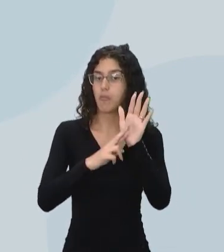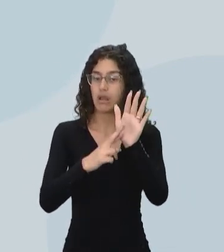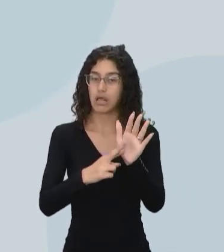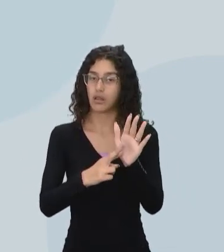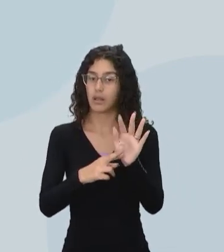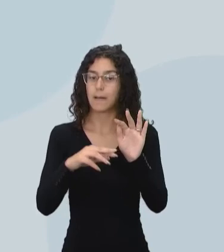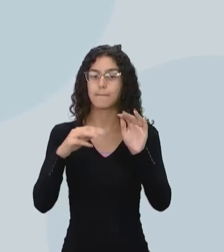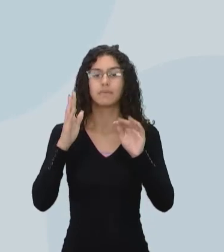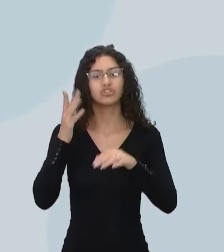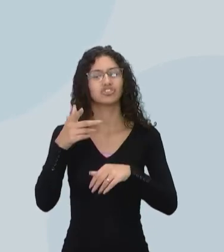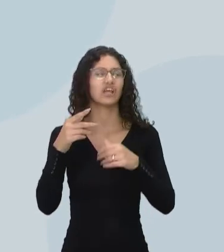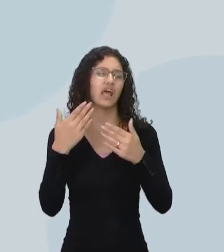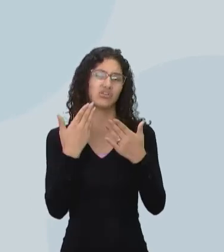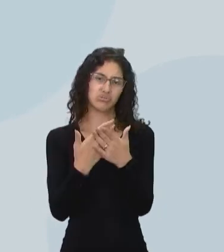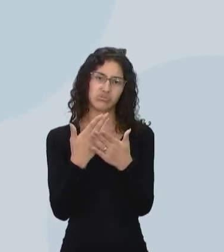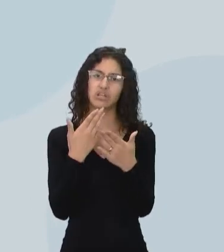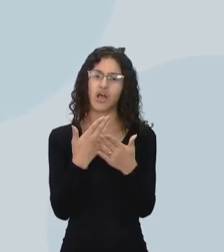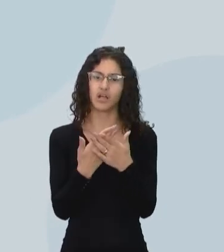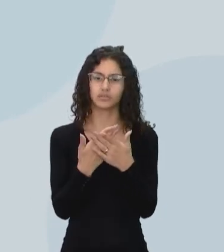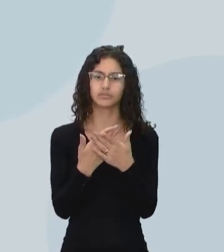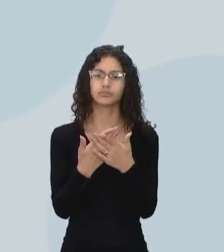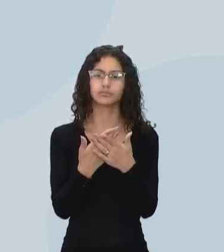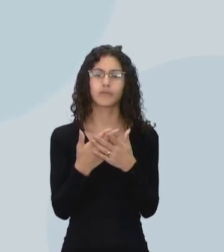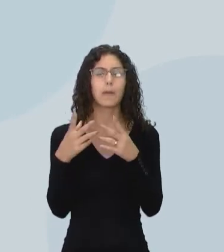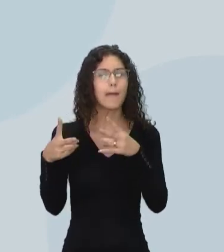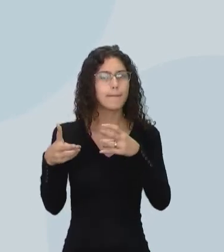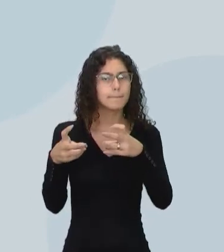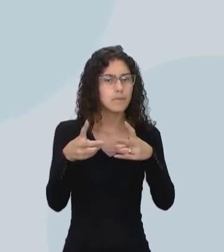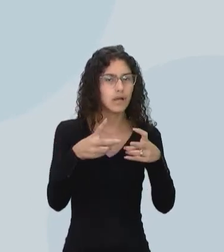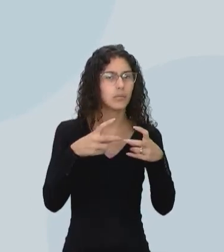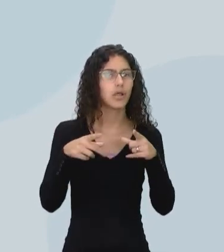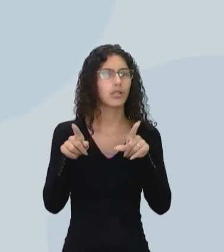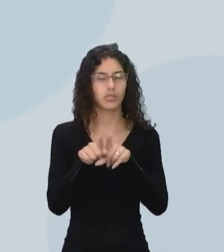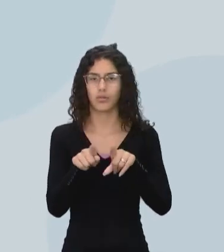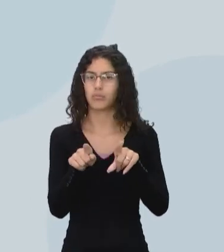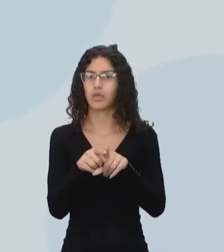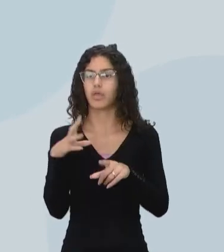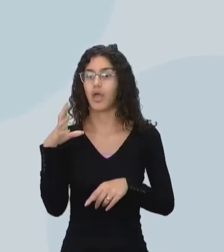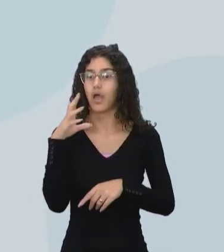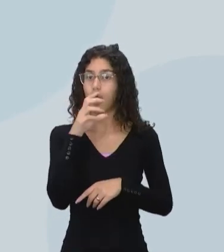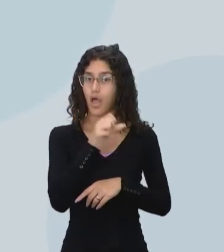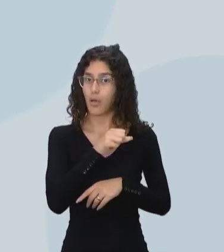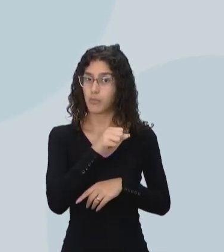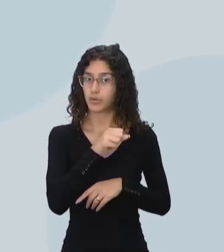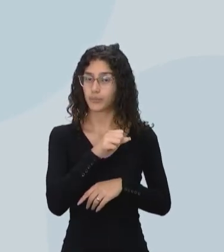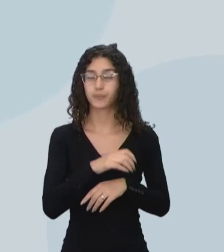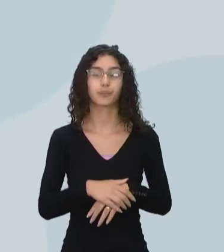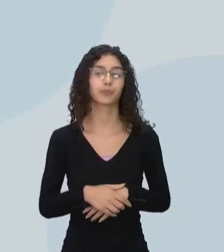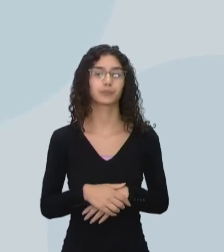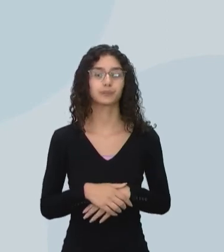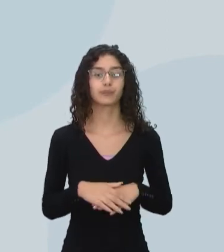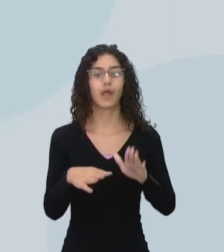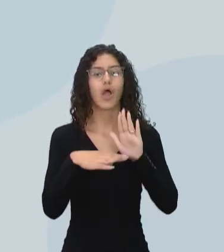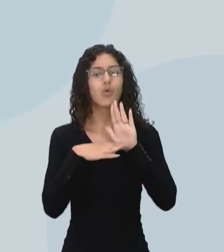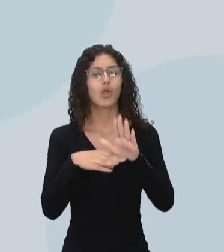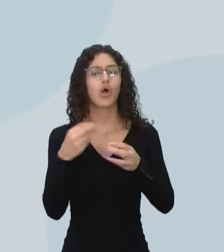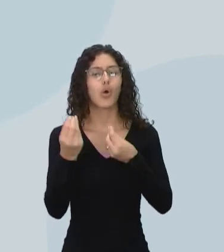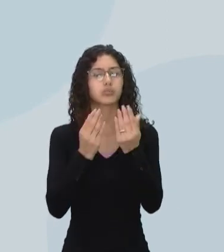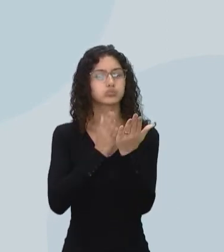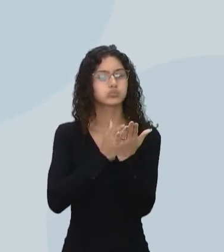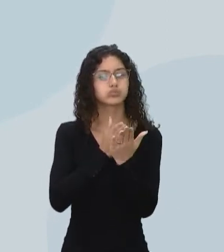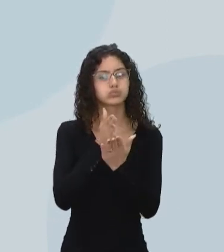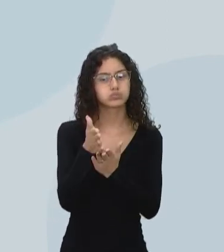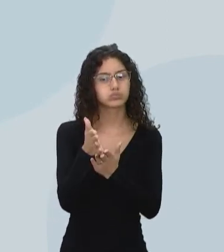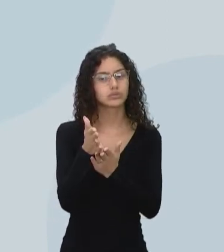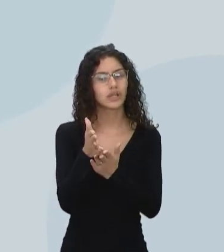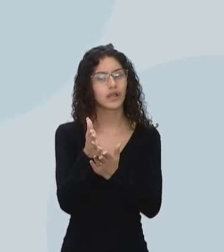apresenta já deve ter sido estudado e analisado previamente. Ele serve como um caminho